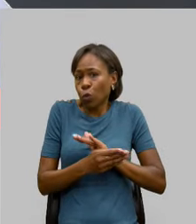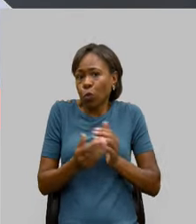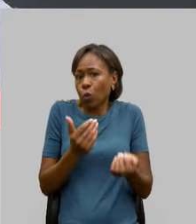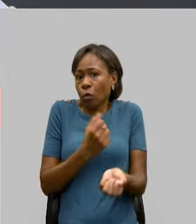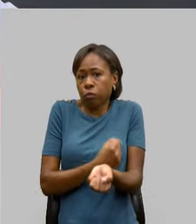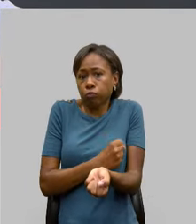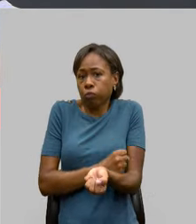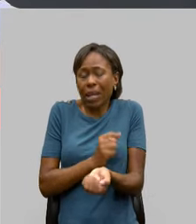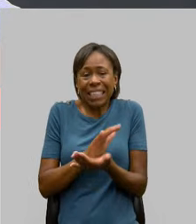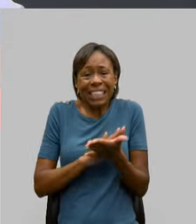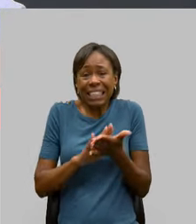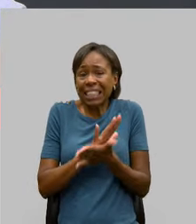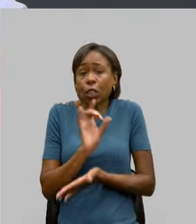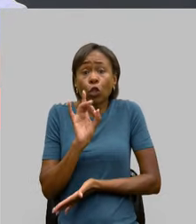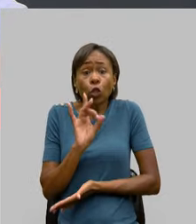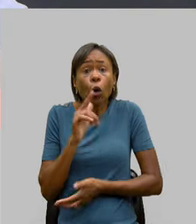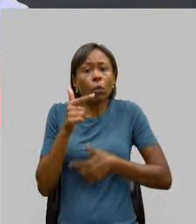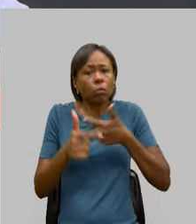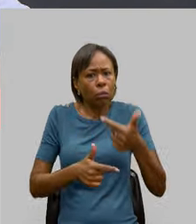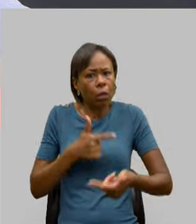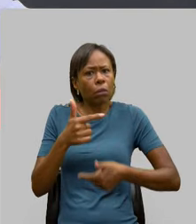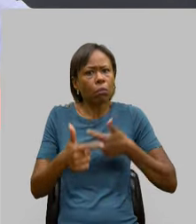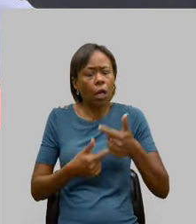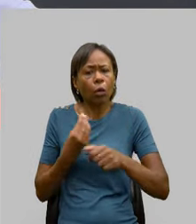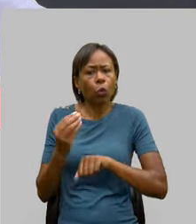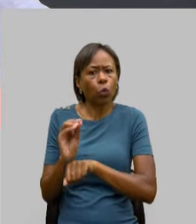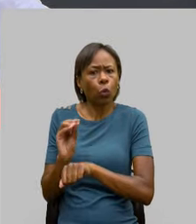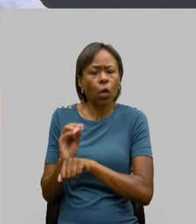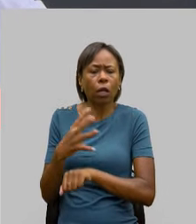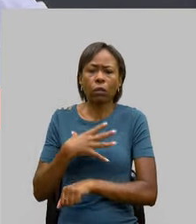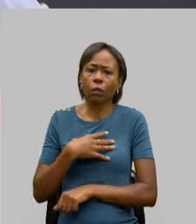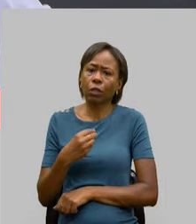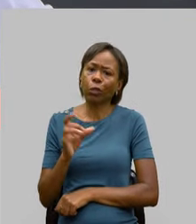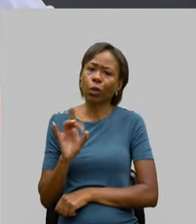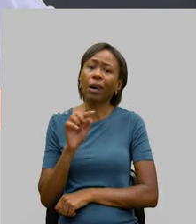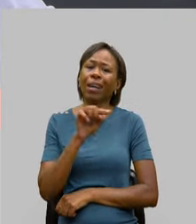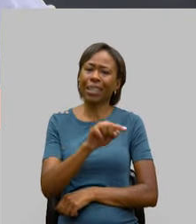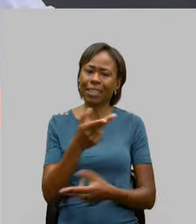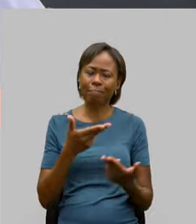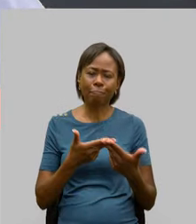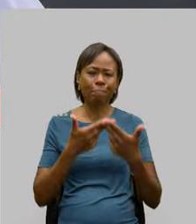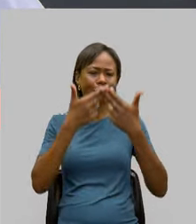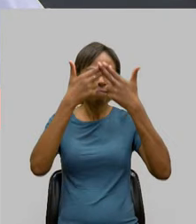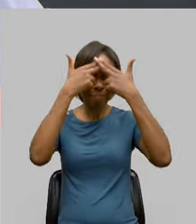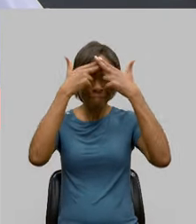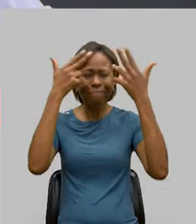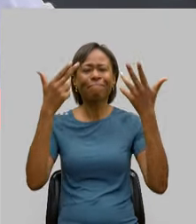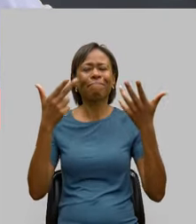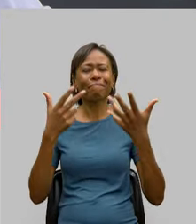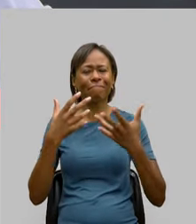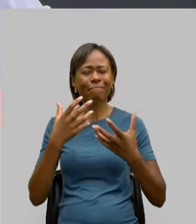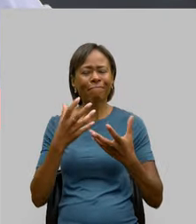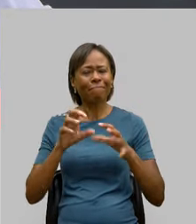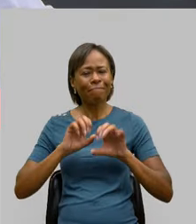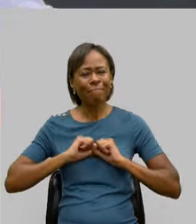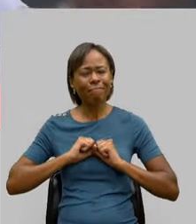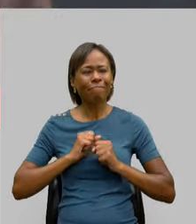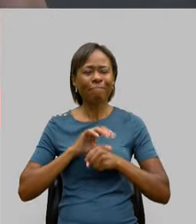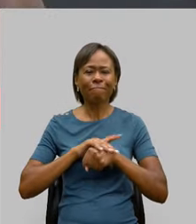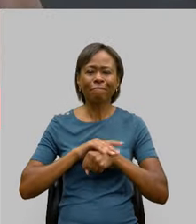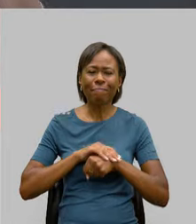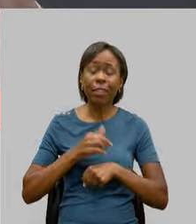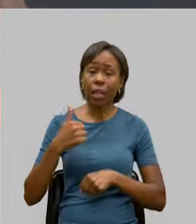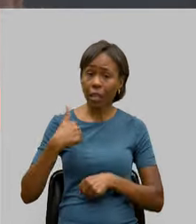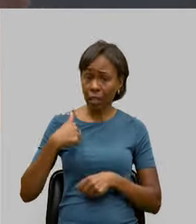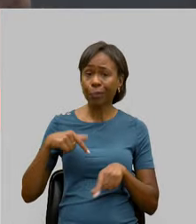cuidar do Samuel né então ele ficou muito traumatizado ficou muito doente eu também fiquei aí eu imagino